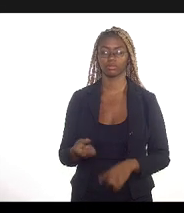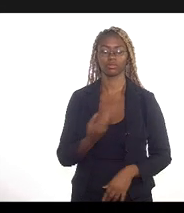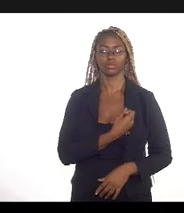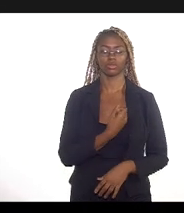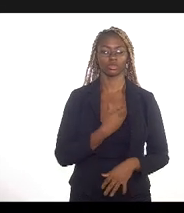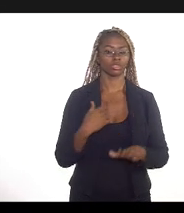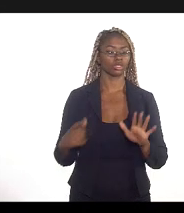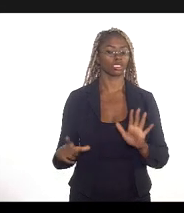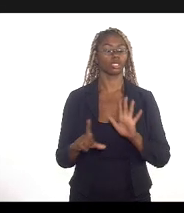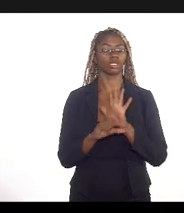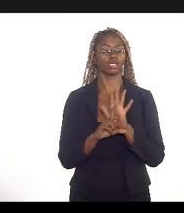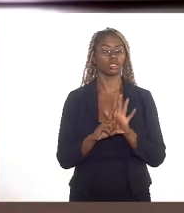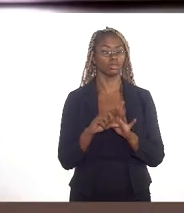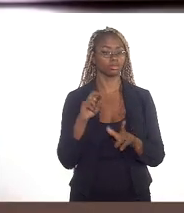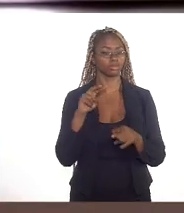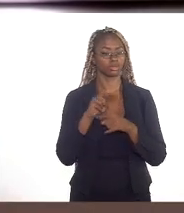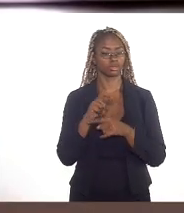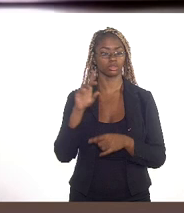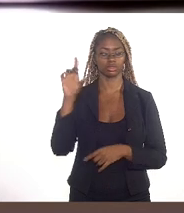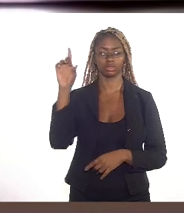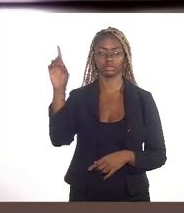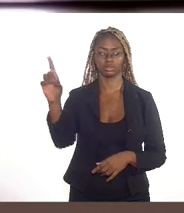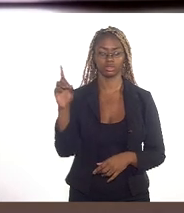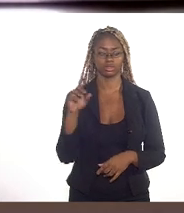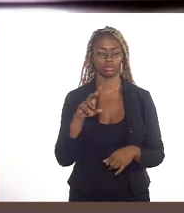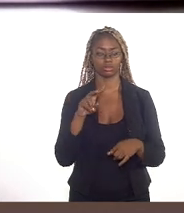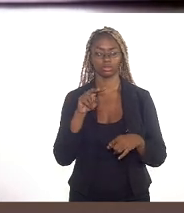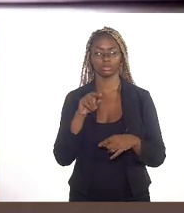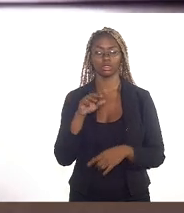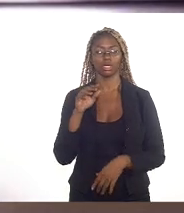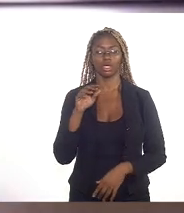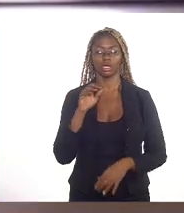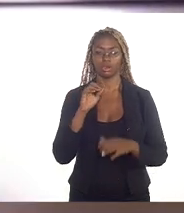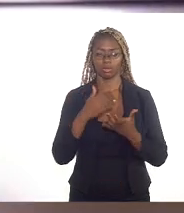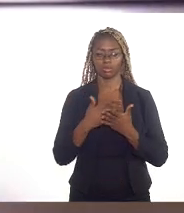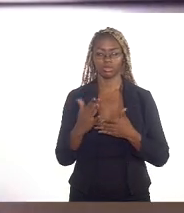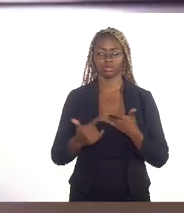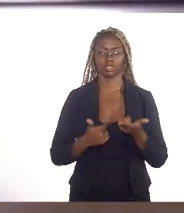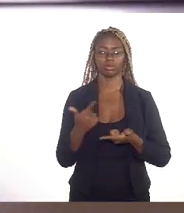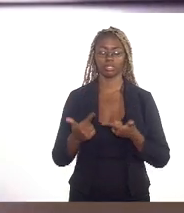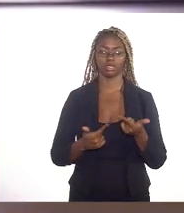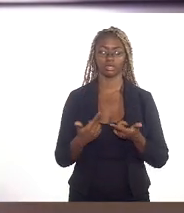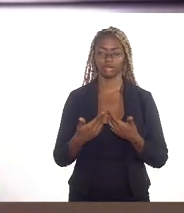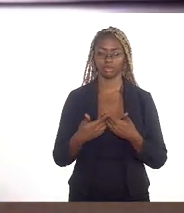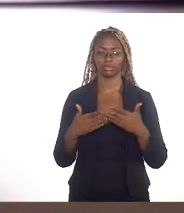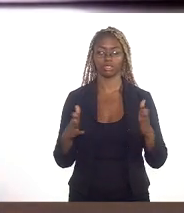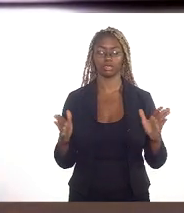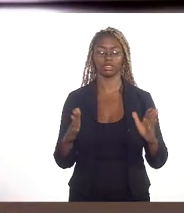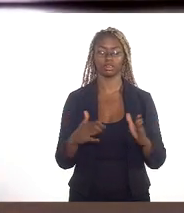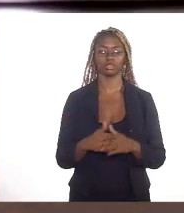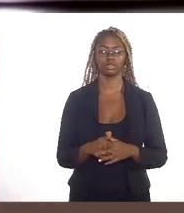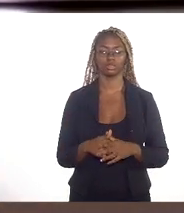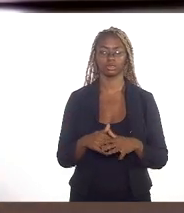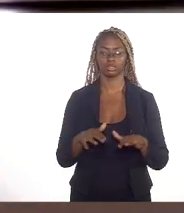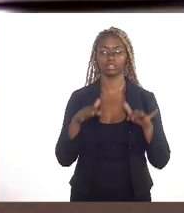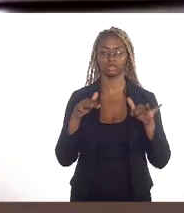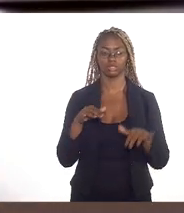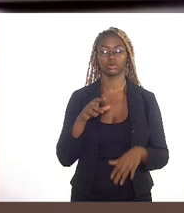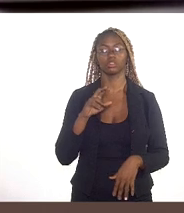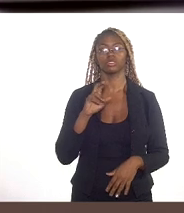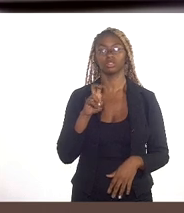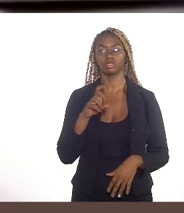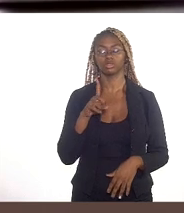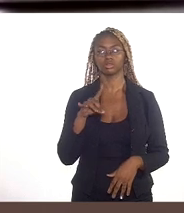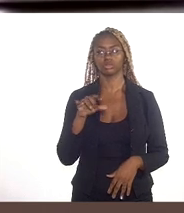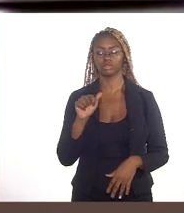sobre a proteção de Deus, iniciamos nosso trabalho. Está aberta a sessão ordinária do dia 5 de maio.